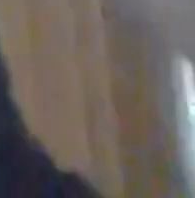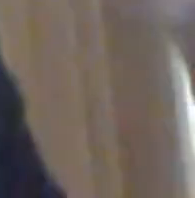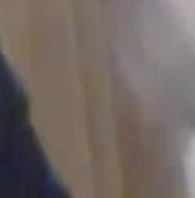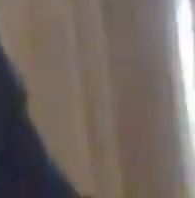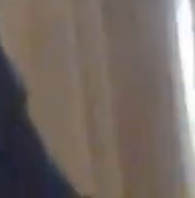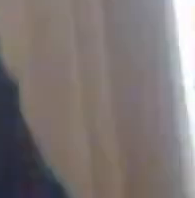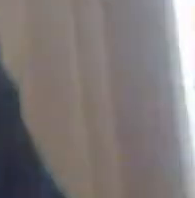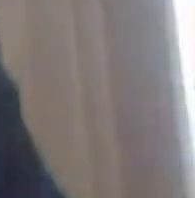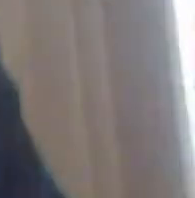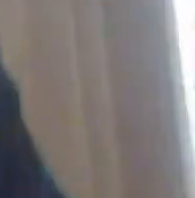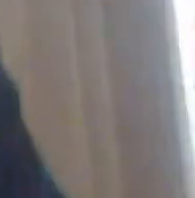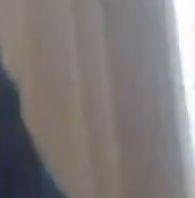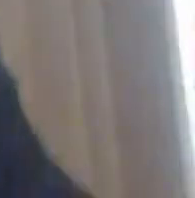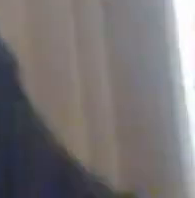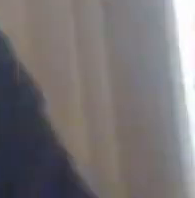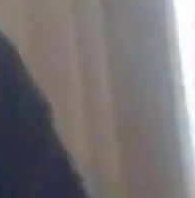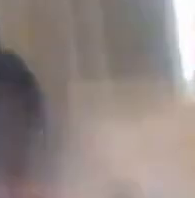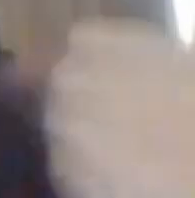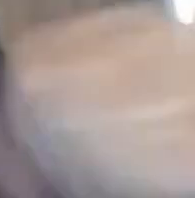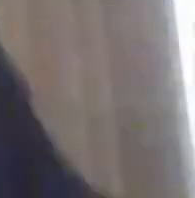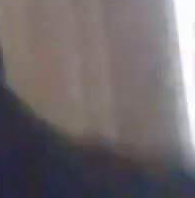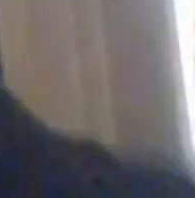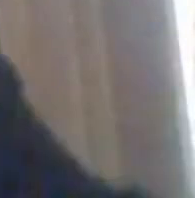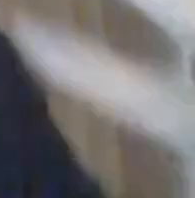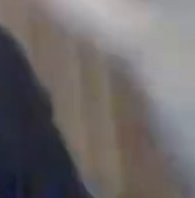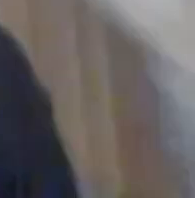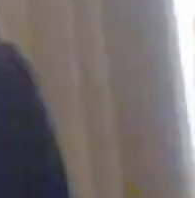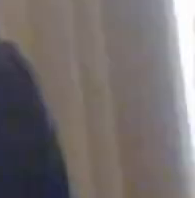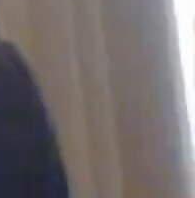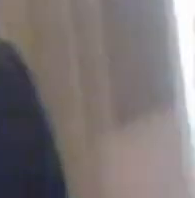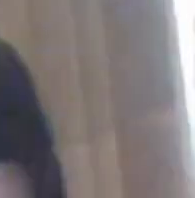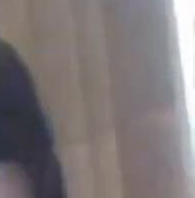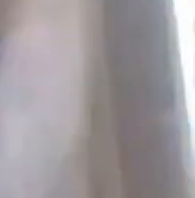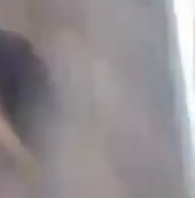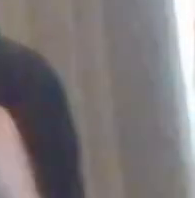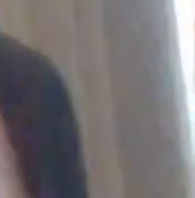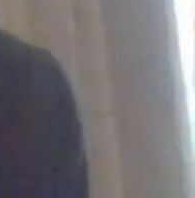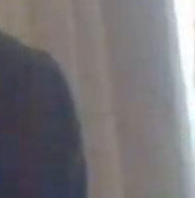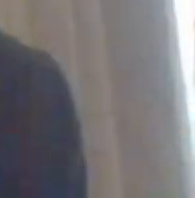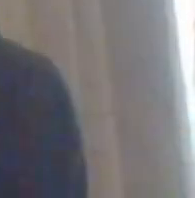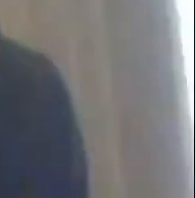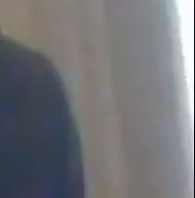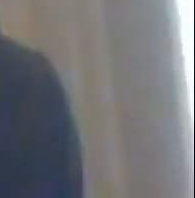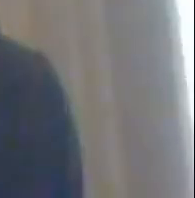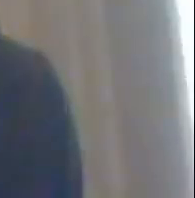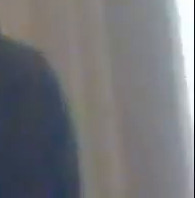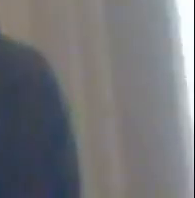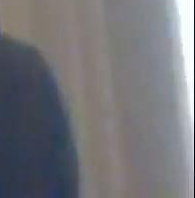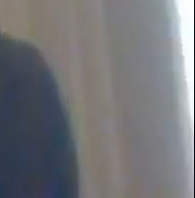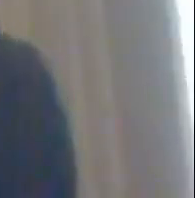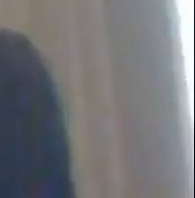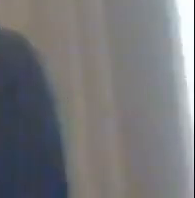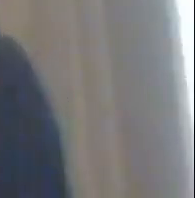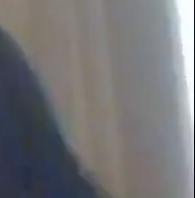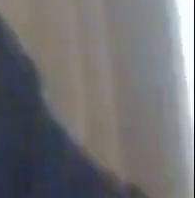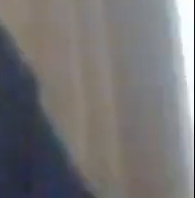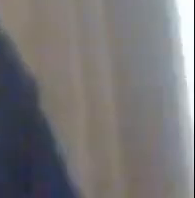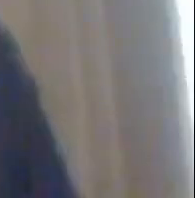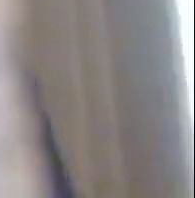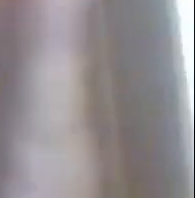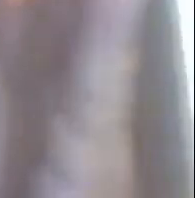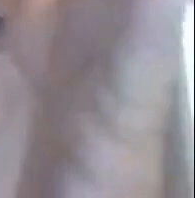derrelição dos resíduos sólidos. É um tema que nós precisamos deixar claro. Quem é o dono do resíduo sólido? Afinal de